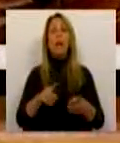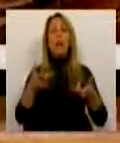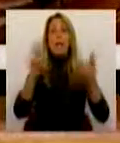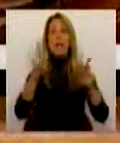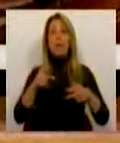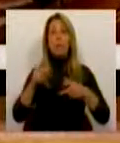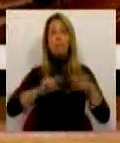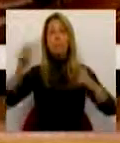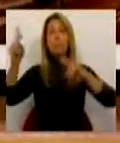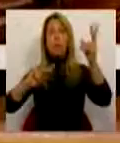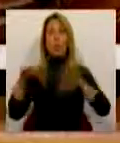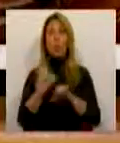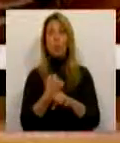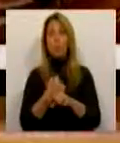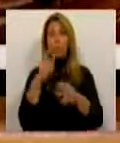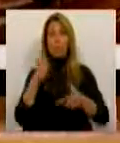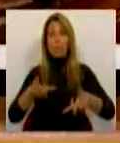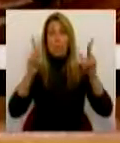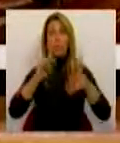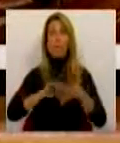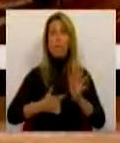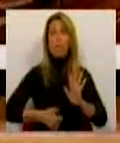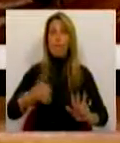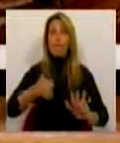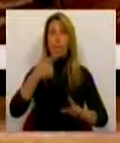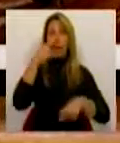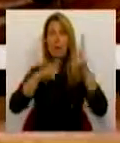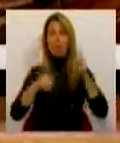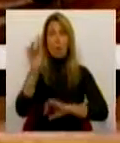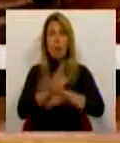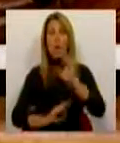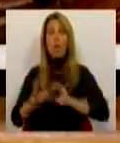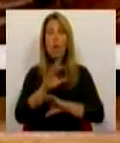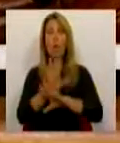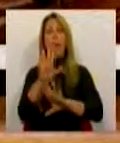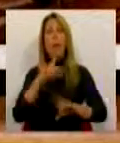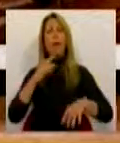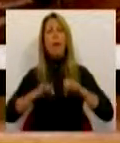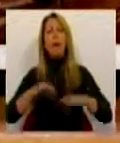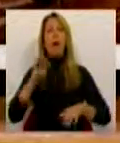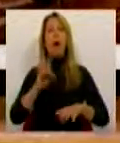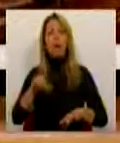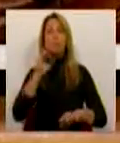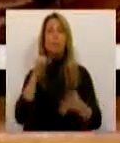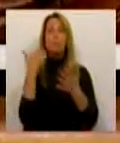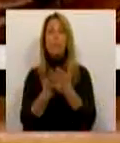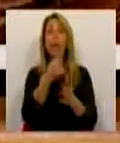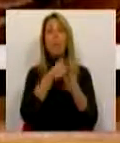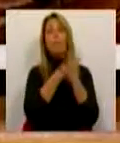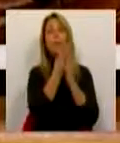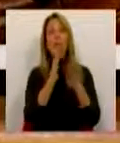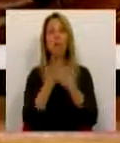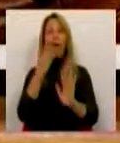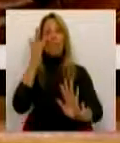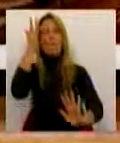circulação de trabalhadores, uma liberdade fundamental dos cidadãos europeus, está em causa assegurar medidas destinadas a facilitar o exercício deste